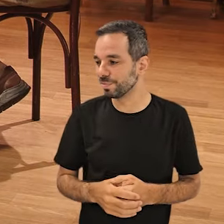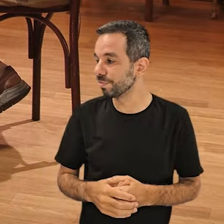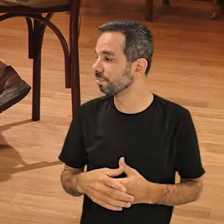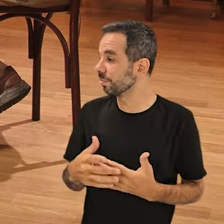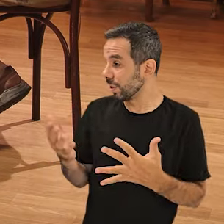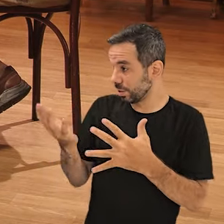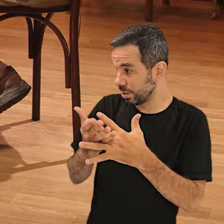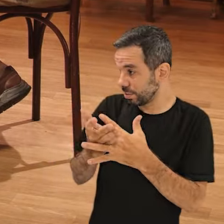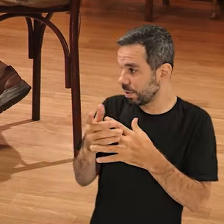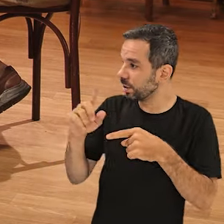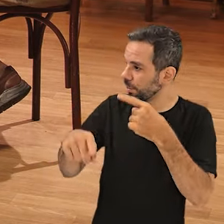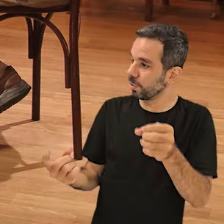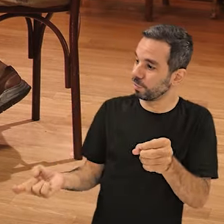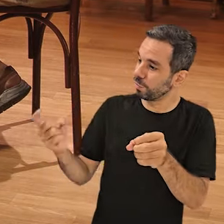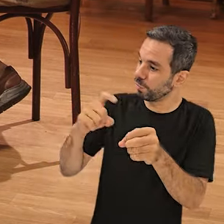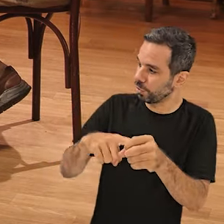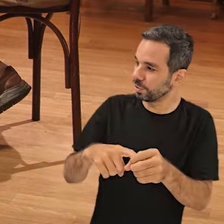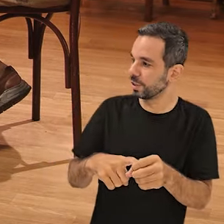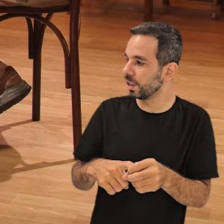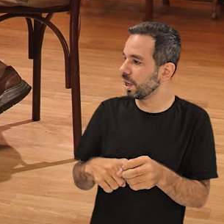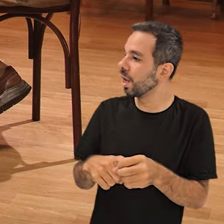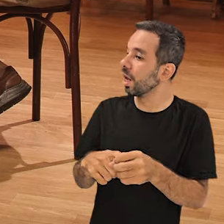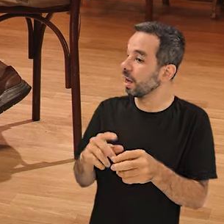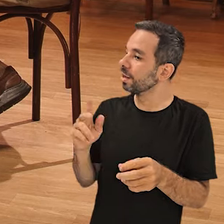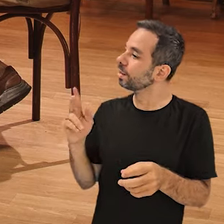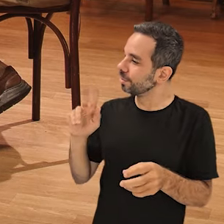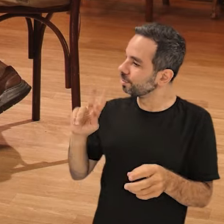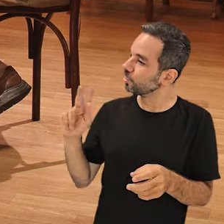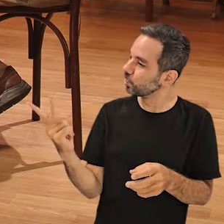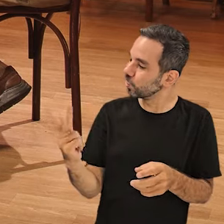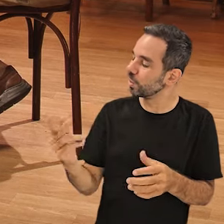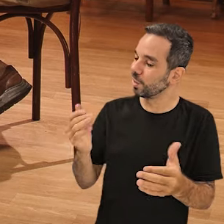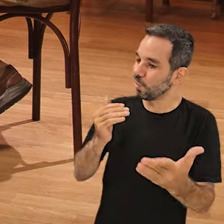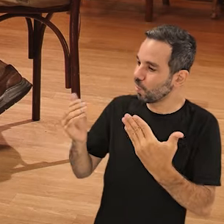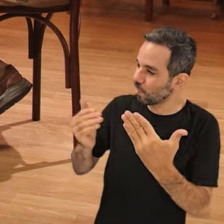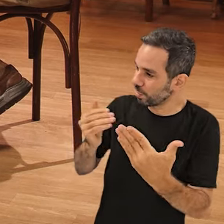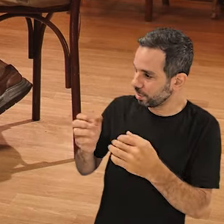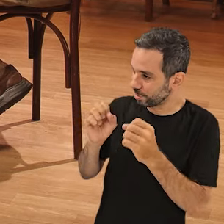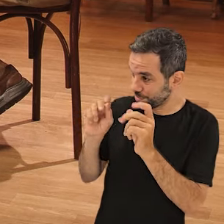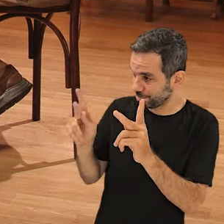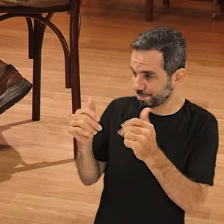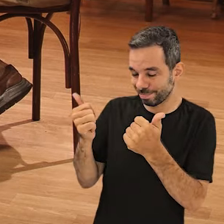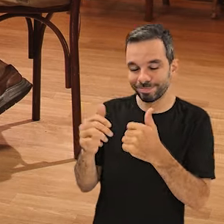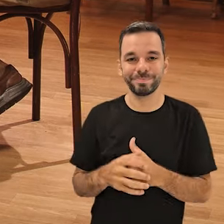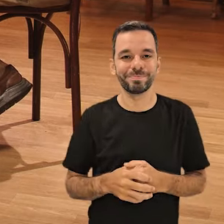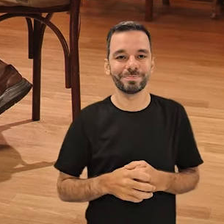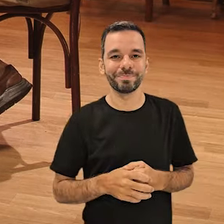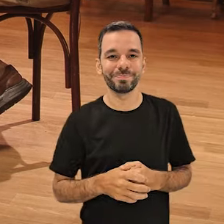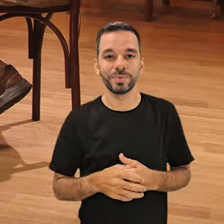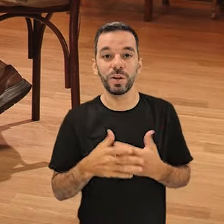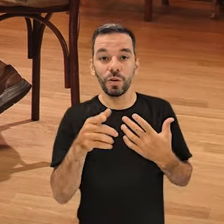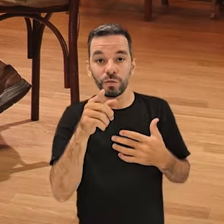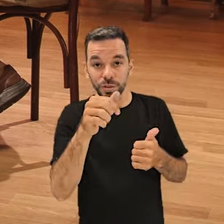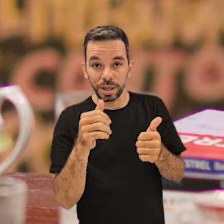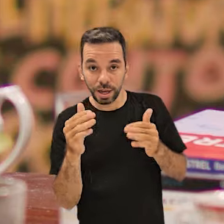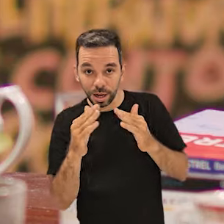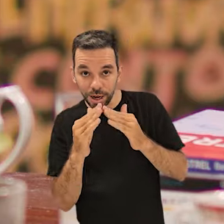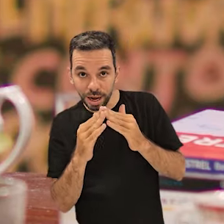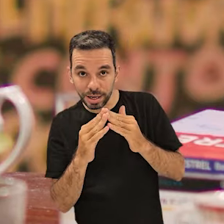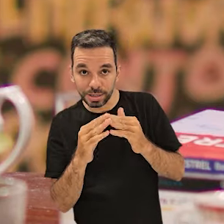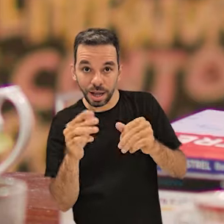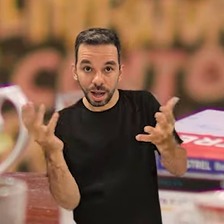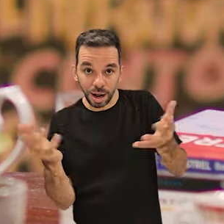Vou chamar um breve intervalinho, já a gente volta com o nosso outro convidado, que vai compor esse bate-papo aqui, Jair Donato, tá bom? Tá bom.